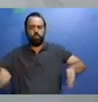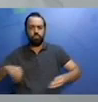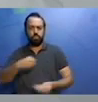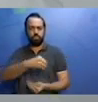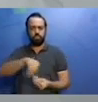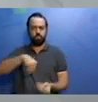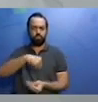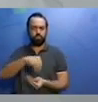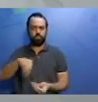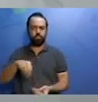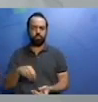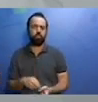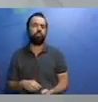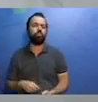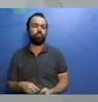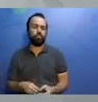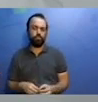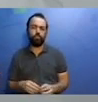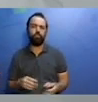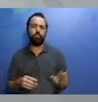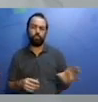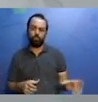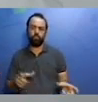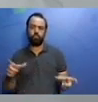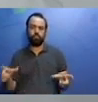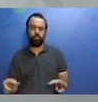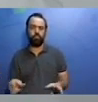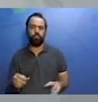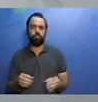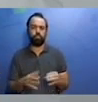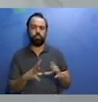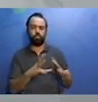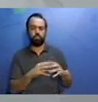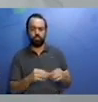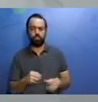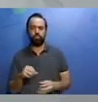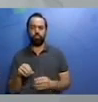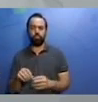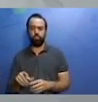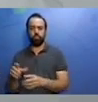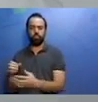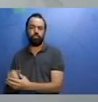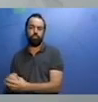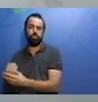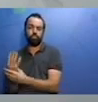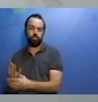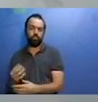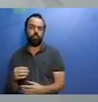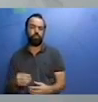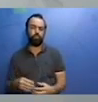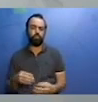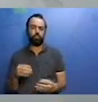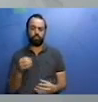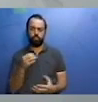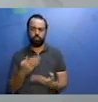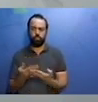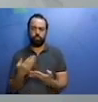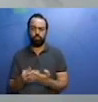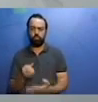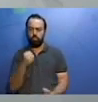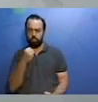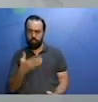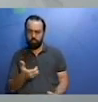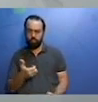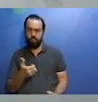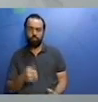de misturas, tanto heterogêneas como homogêneas. Então, agora eu desejo a vocês bons estudos, tem